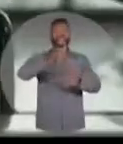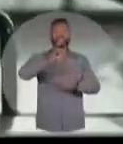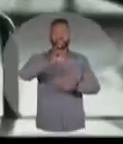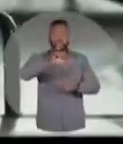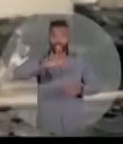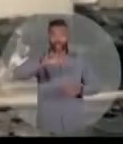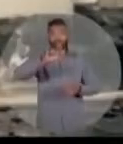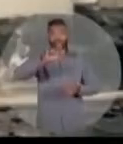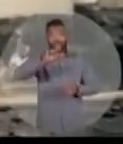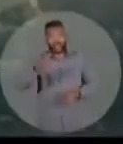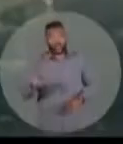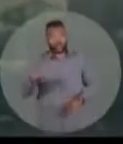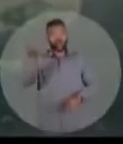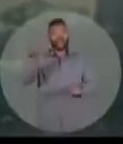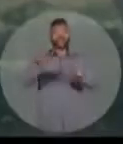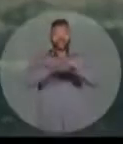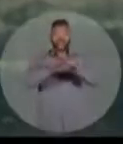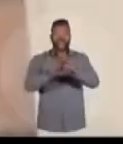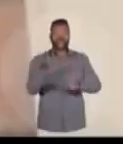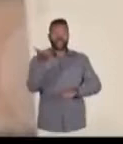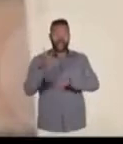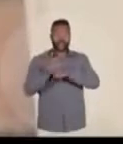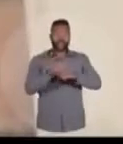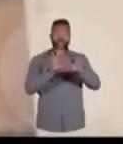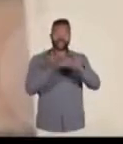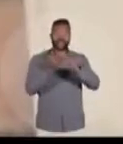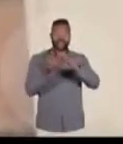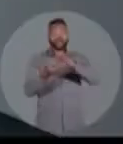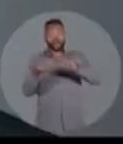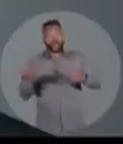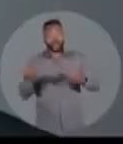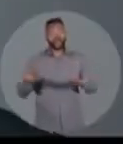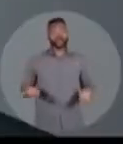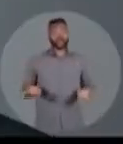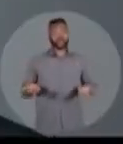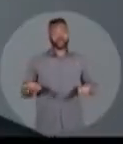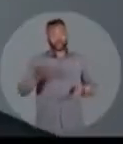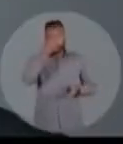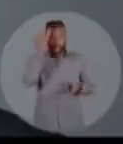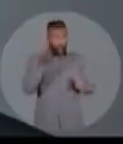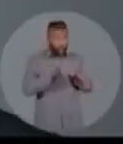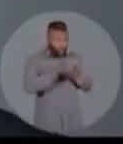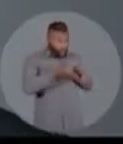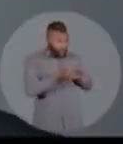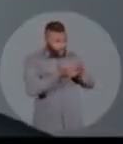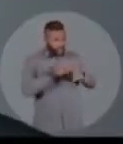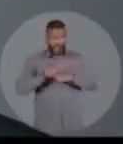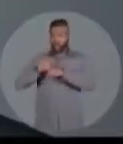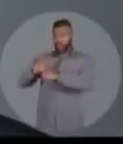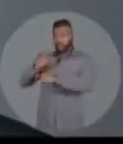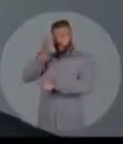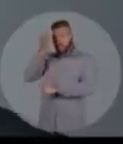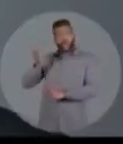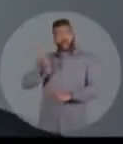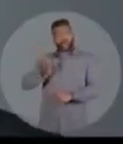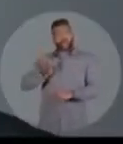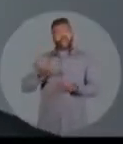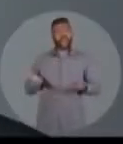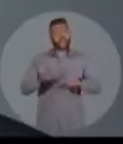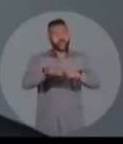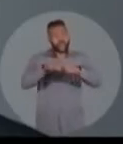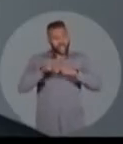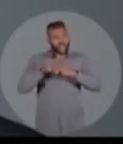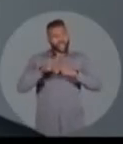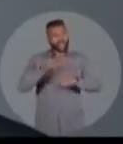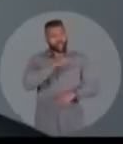gás de cozinha e até o Bolsa Família já está sendo cortado. Tiram dos mais pobres para atender aos mais ricos. É para isso